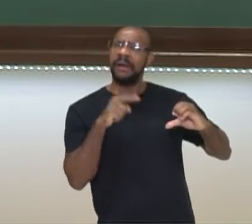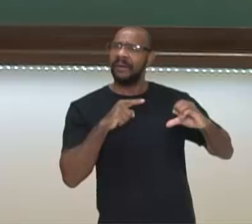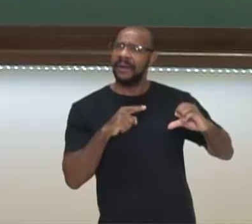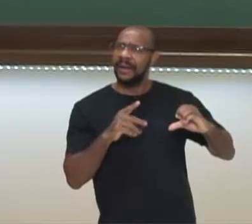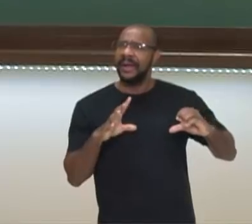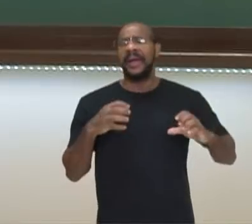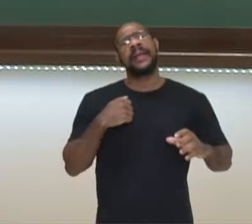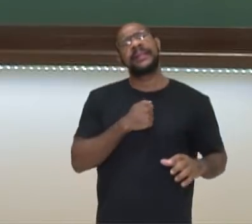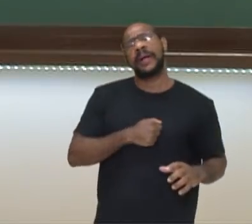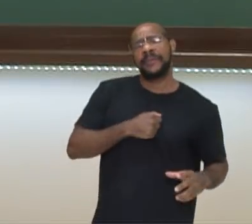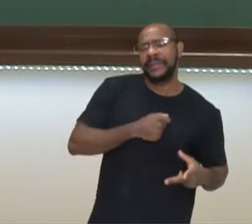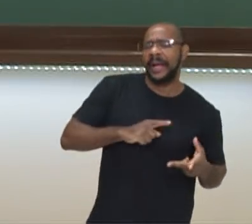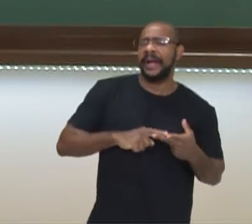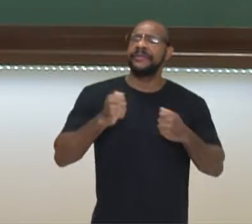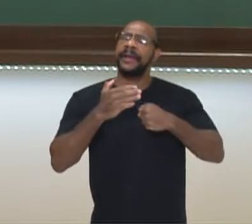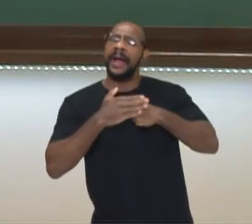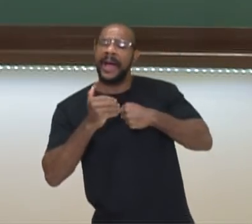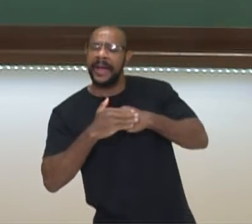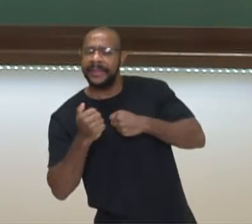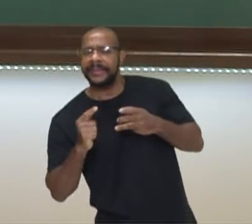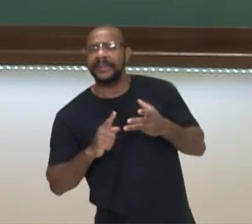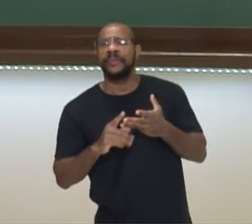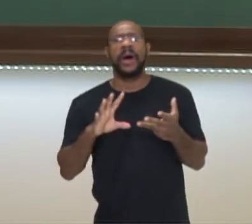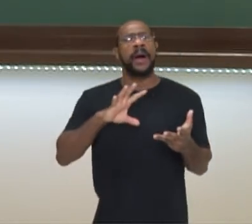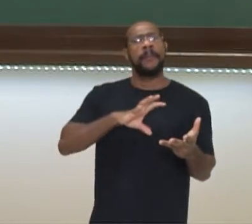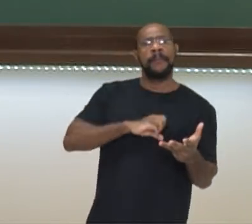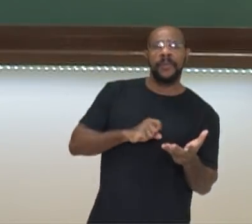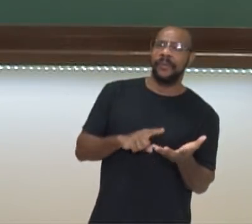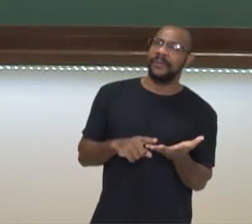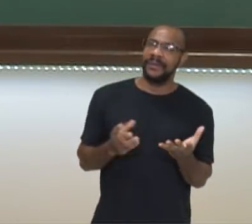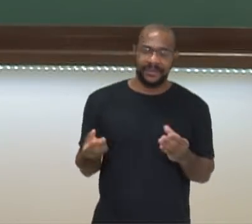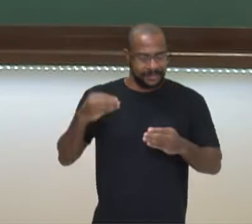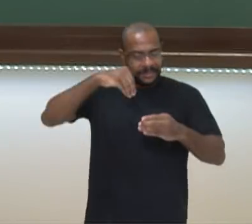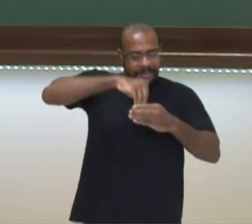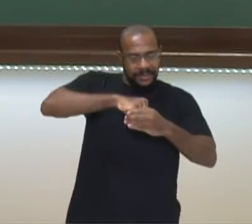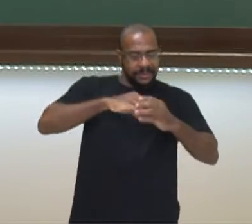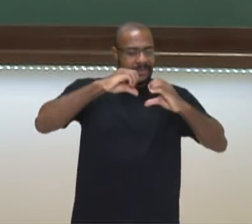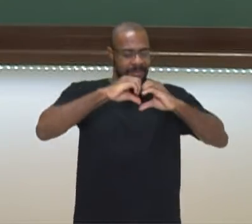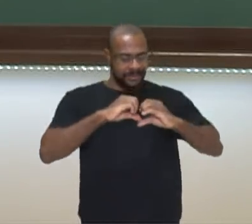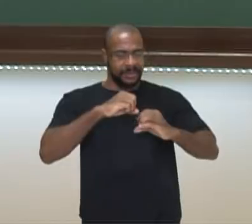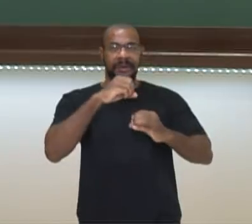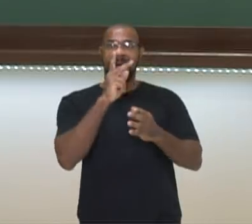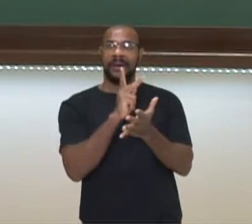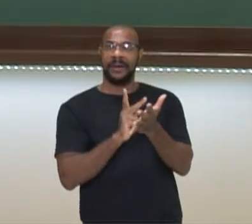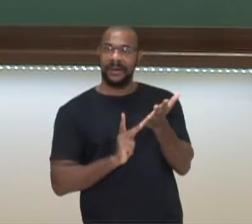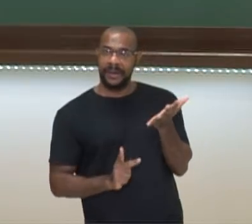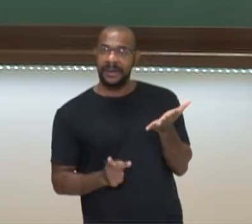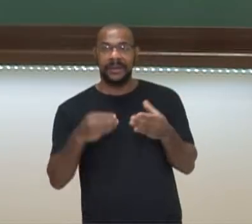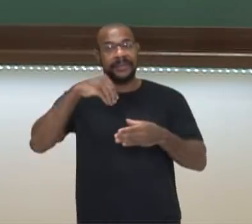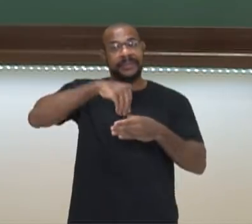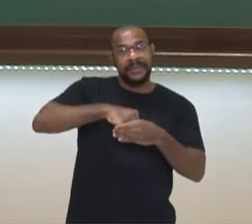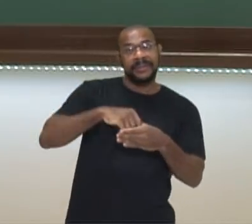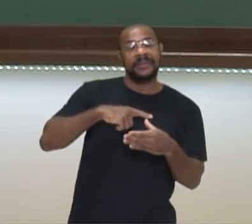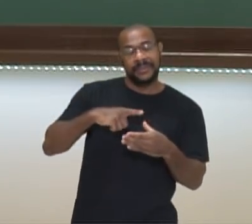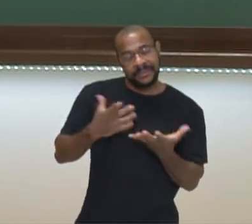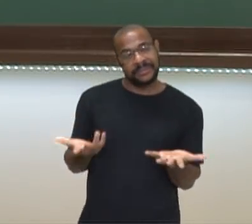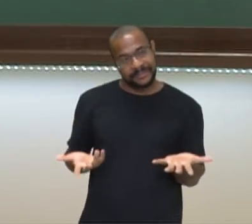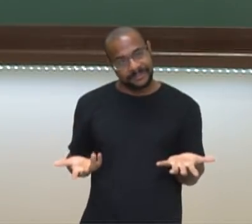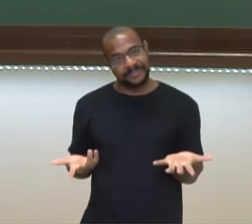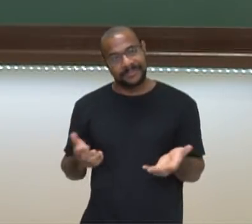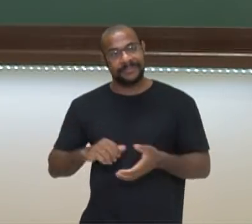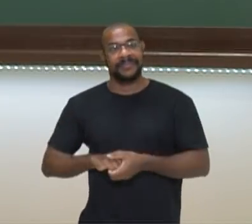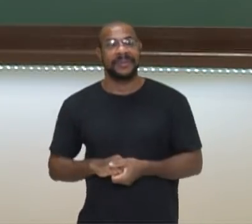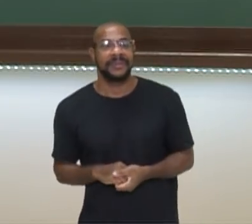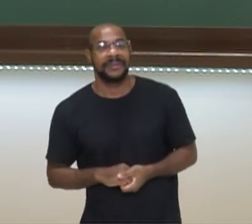de saudade, de amor, tudo isso seria a poesia. Ou seja, poema é a forma, poesia é